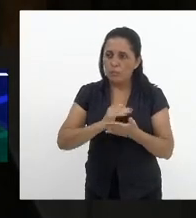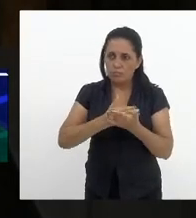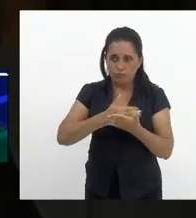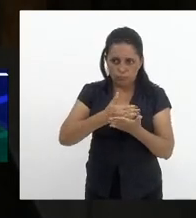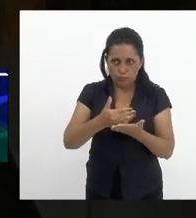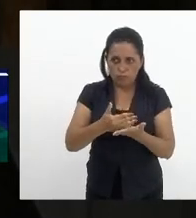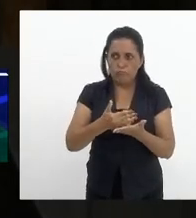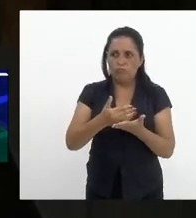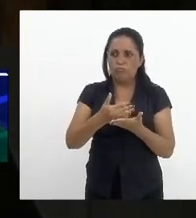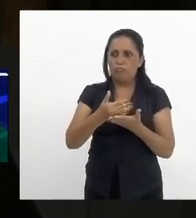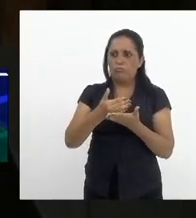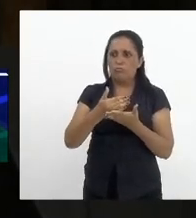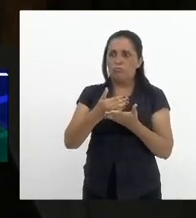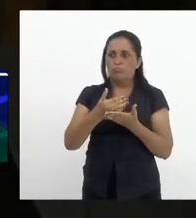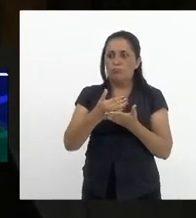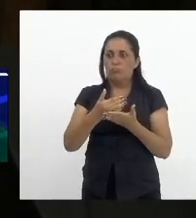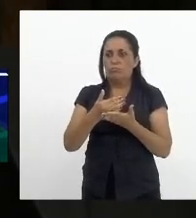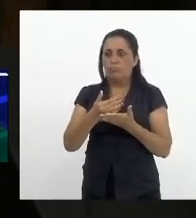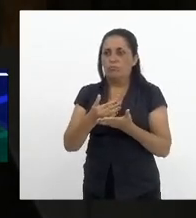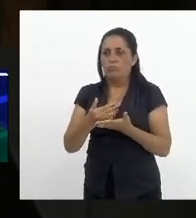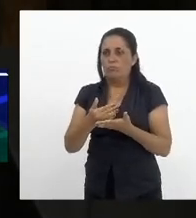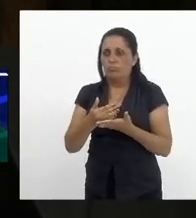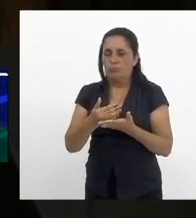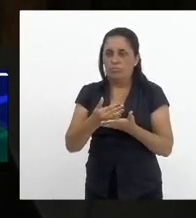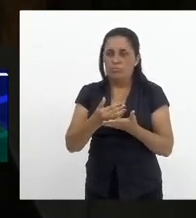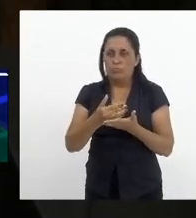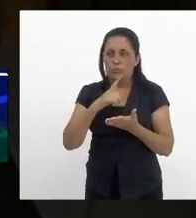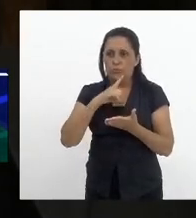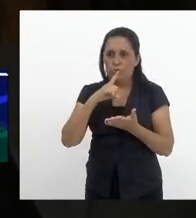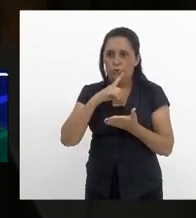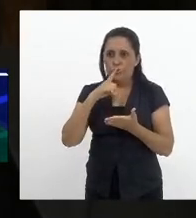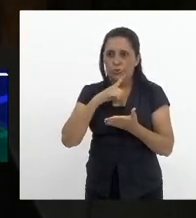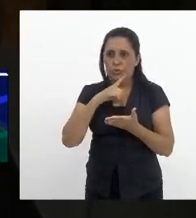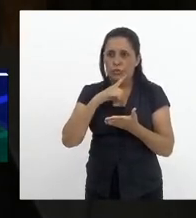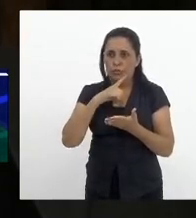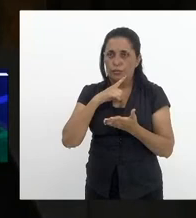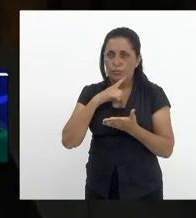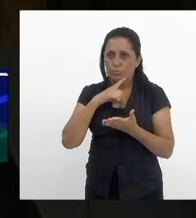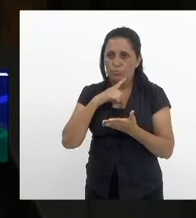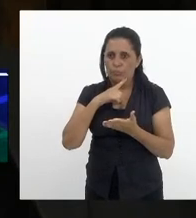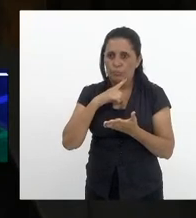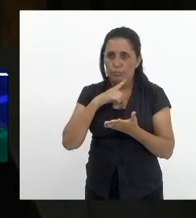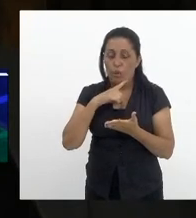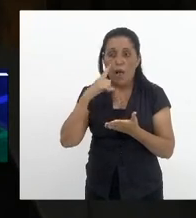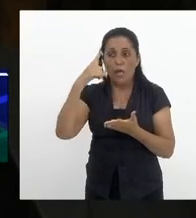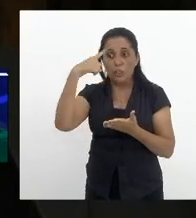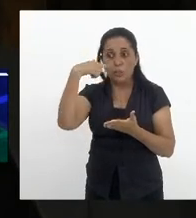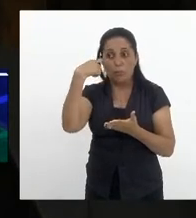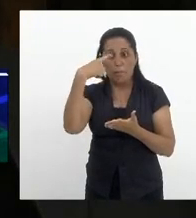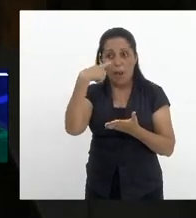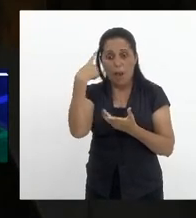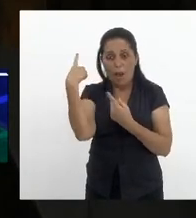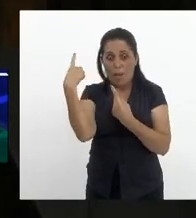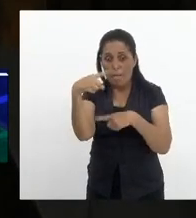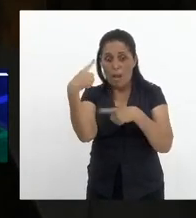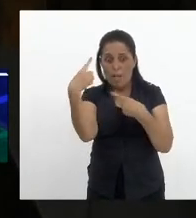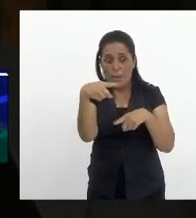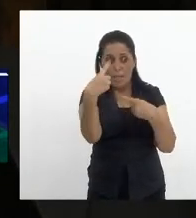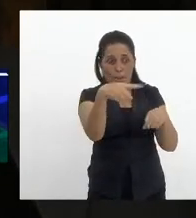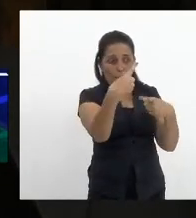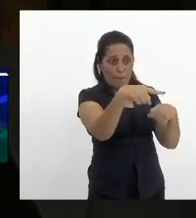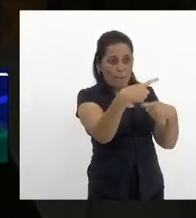Inicialmente, tínhamos sempre a ameaça espanhola,